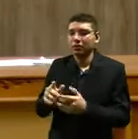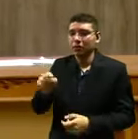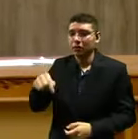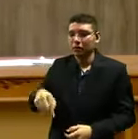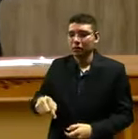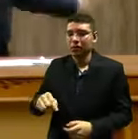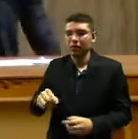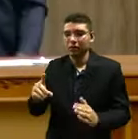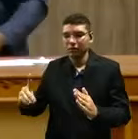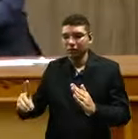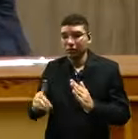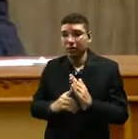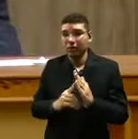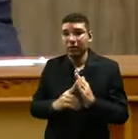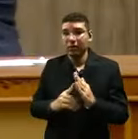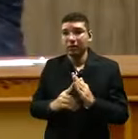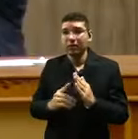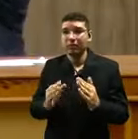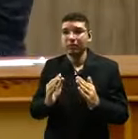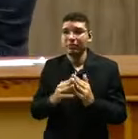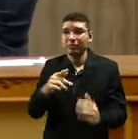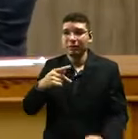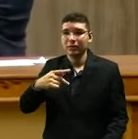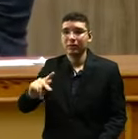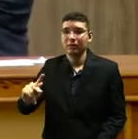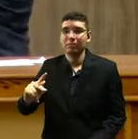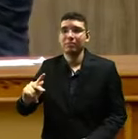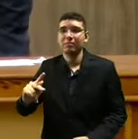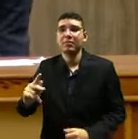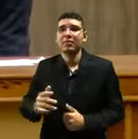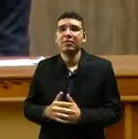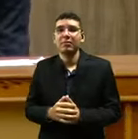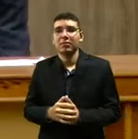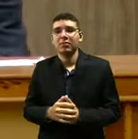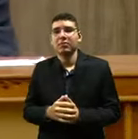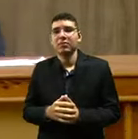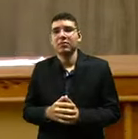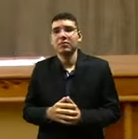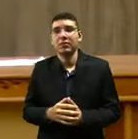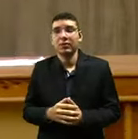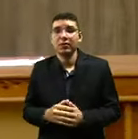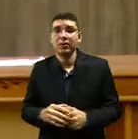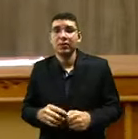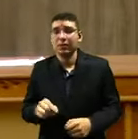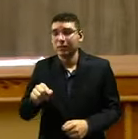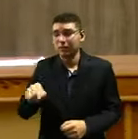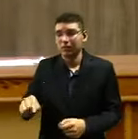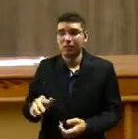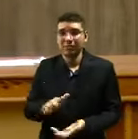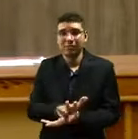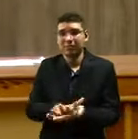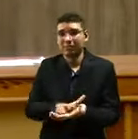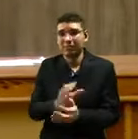desde a hora que eu aqui essa mulher derrama Lágrimas e julga